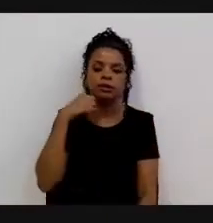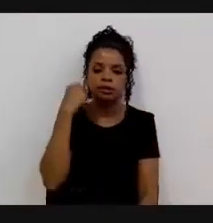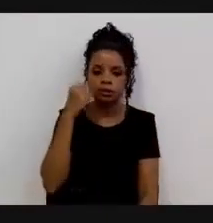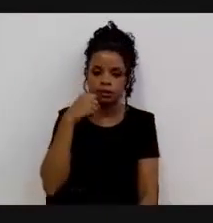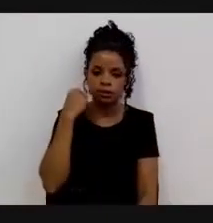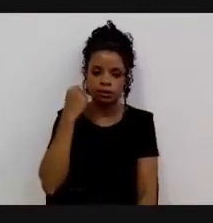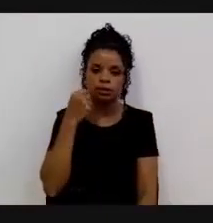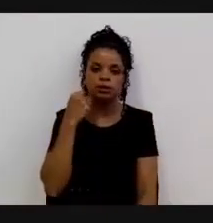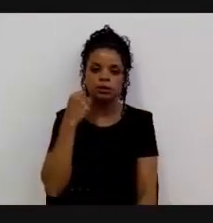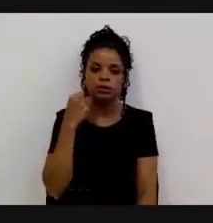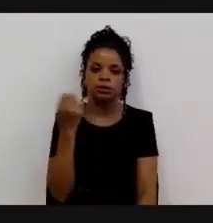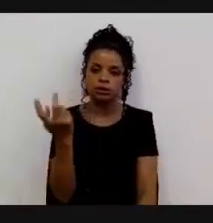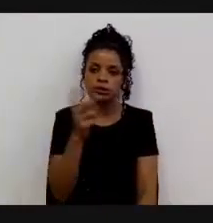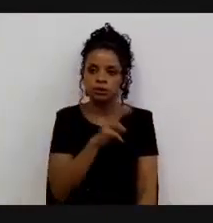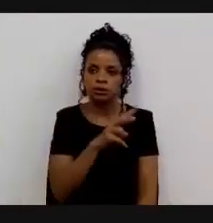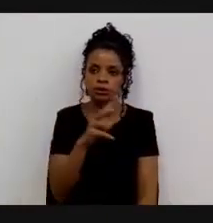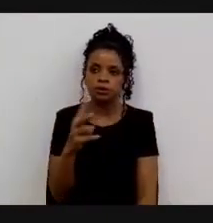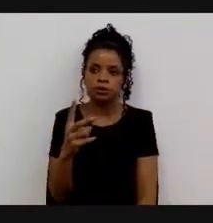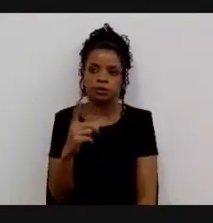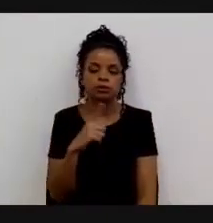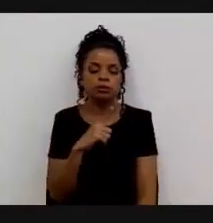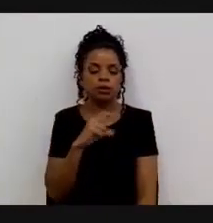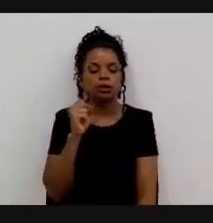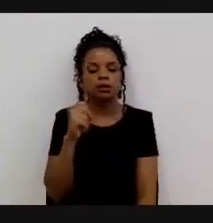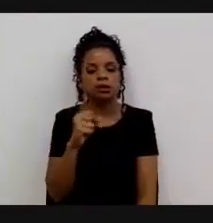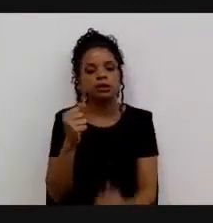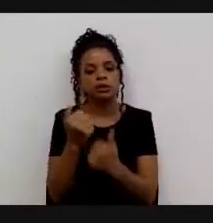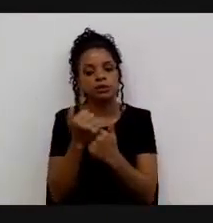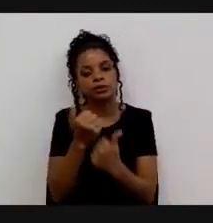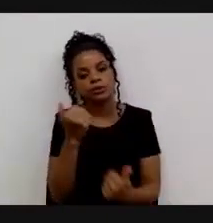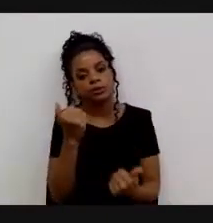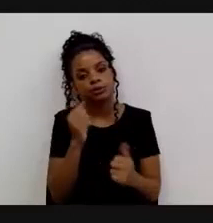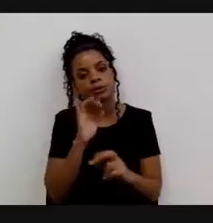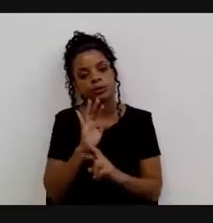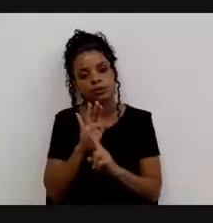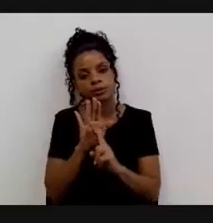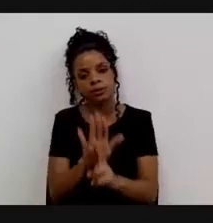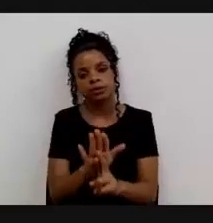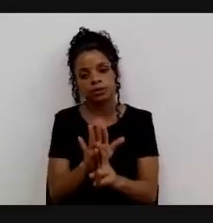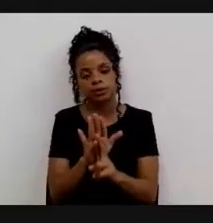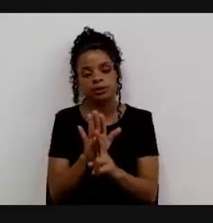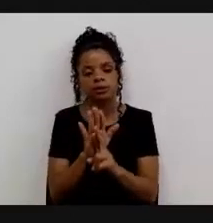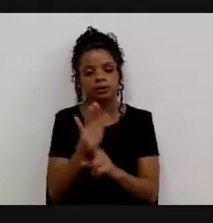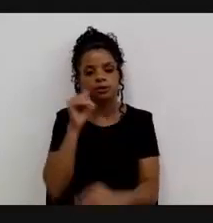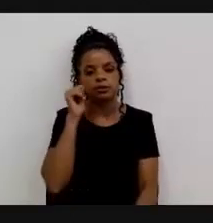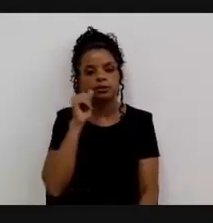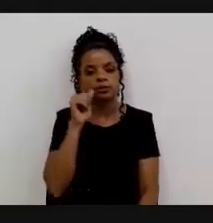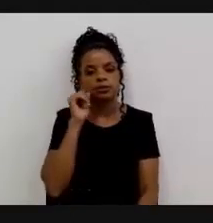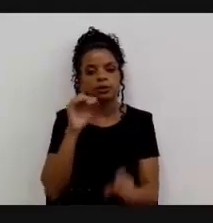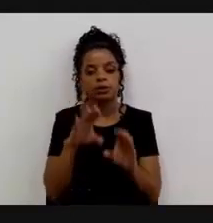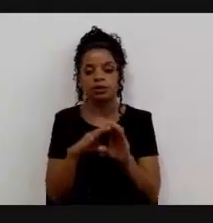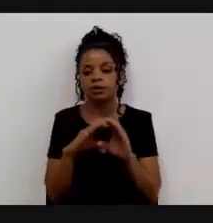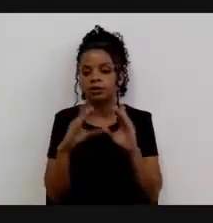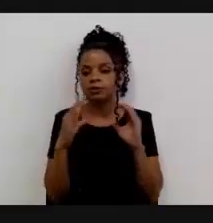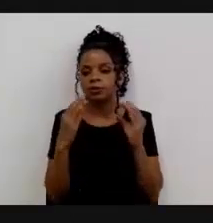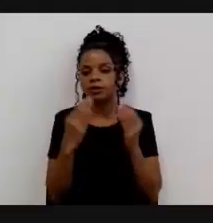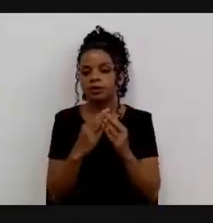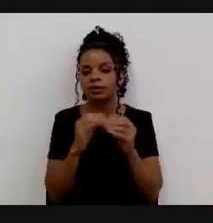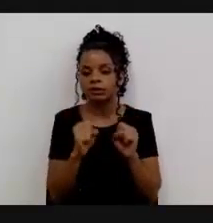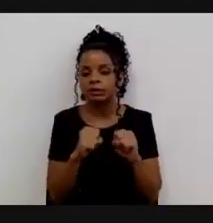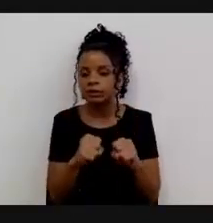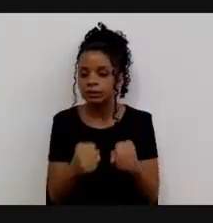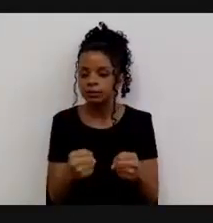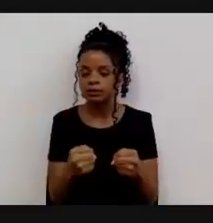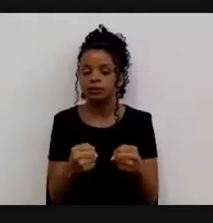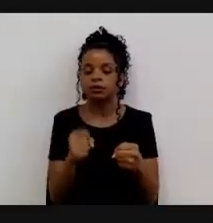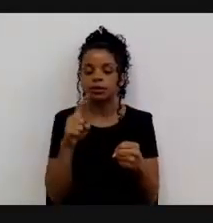Federal, constatou-se que existe sim uma subrepresentação feminina nas comissões consideradas hard